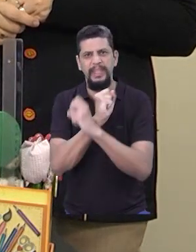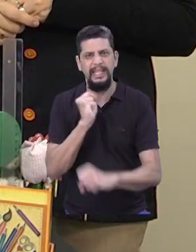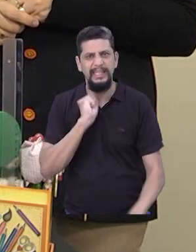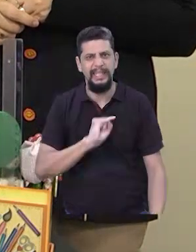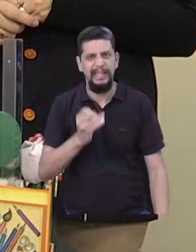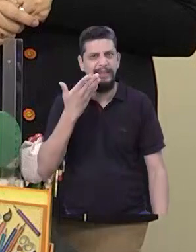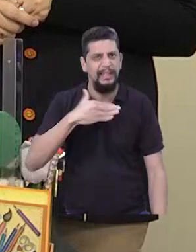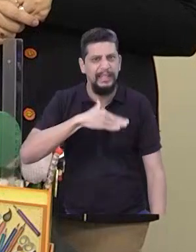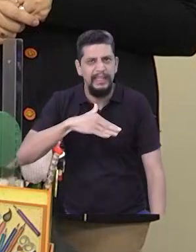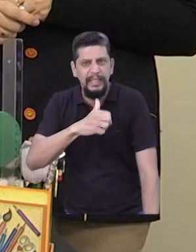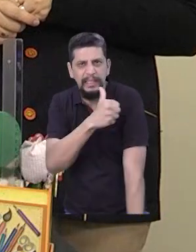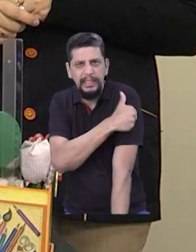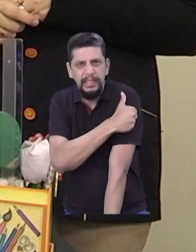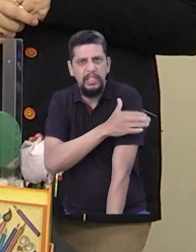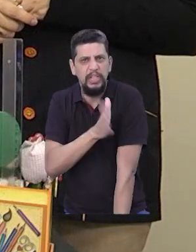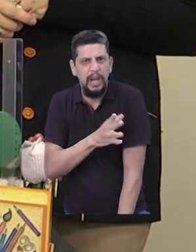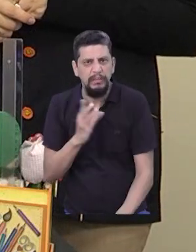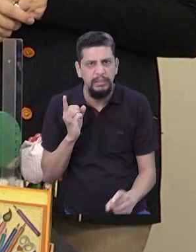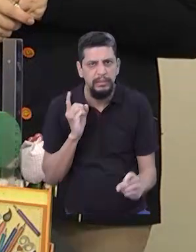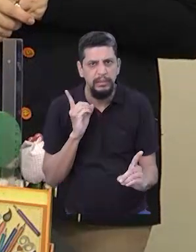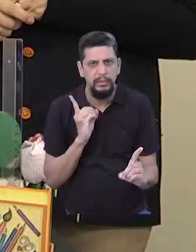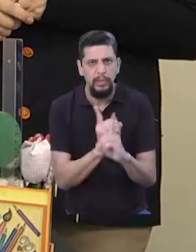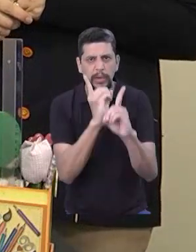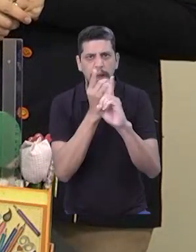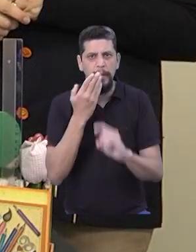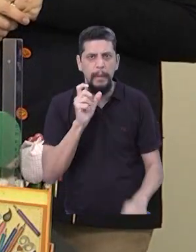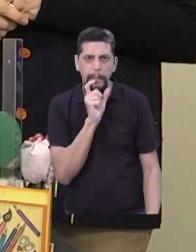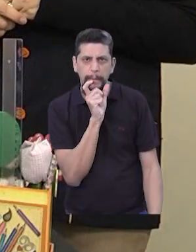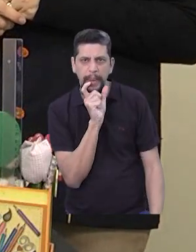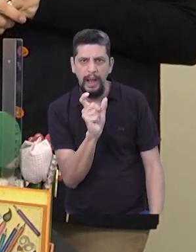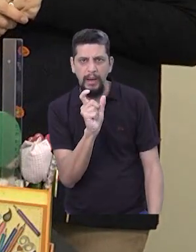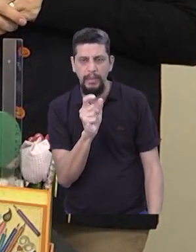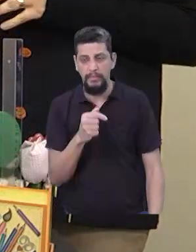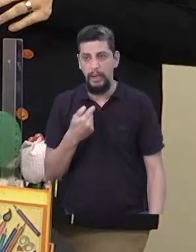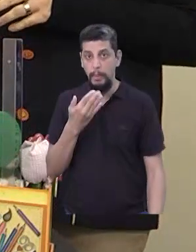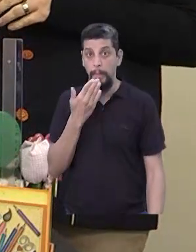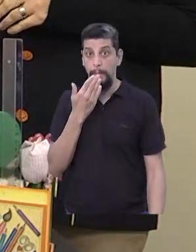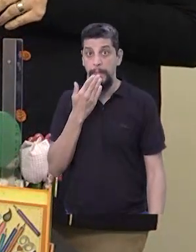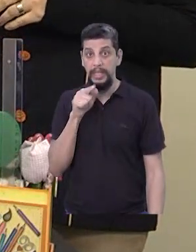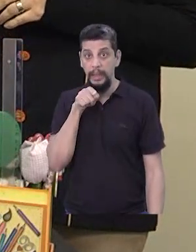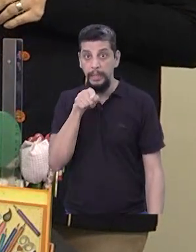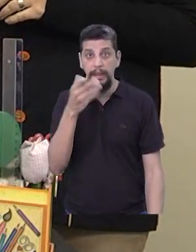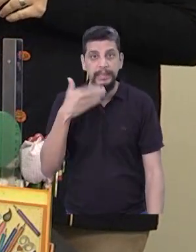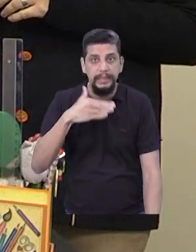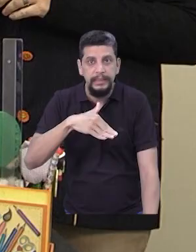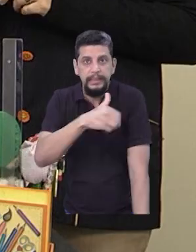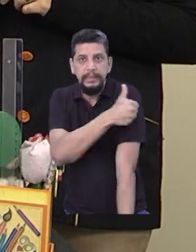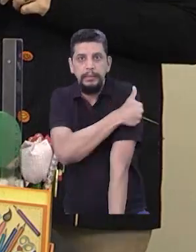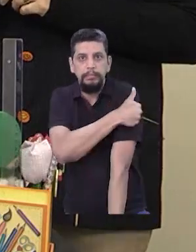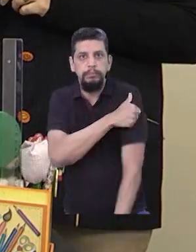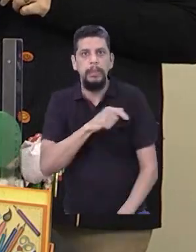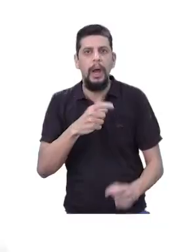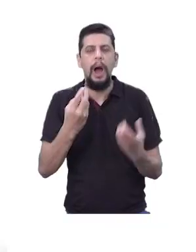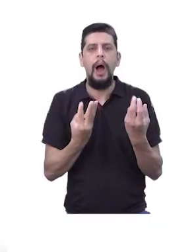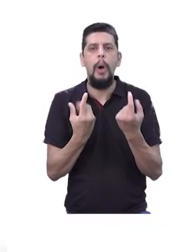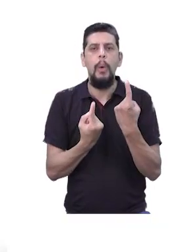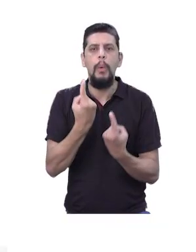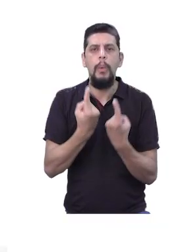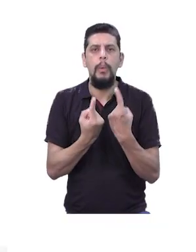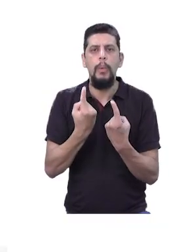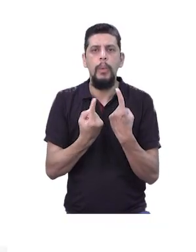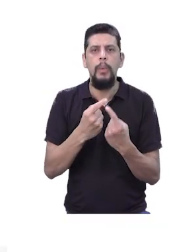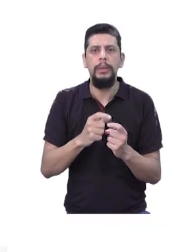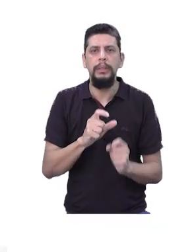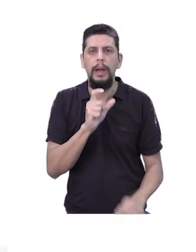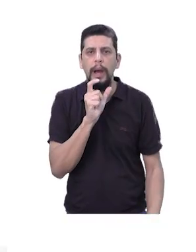Será que as crianças já acharam essa palavra? Vamos pedir para elas colocarem o dedinho lá. Onde que tá o má?